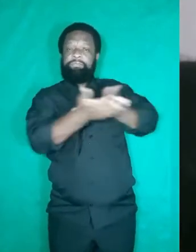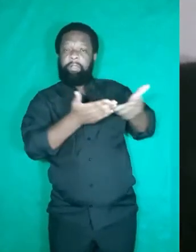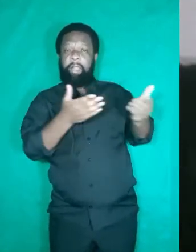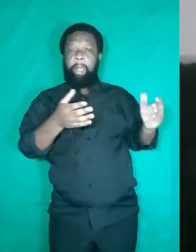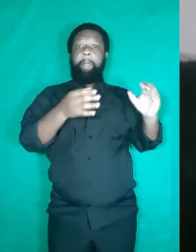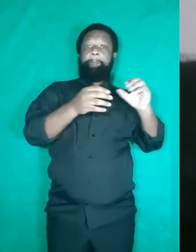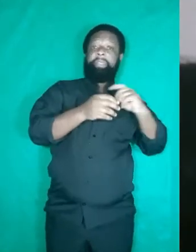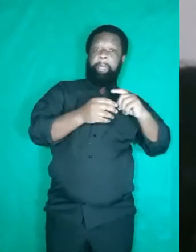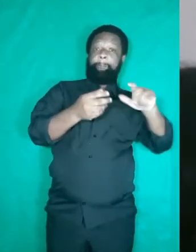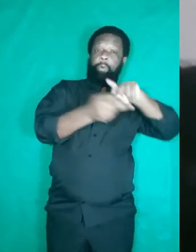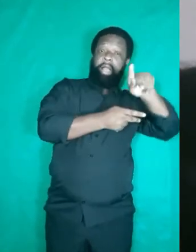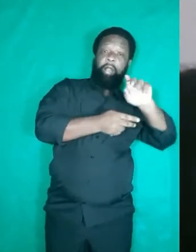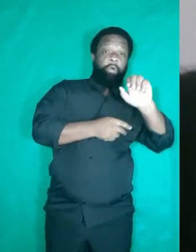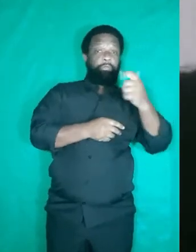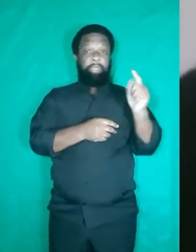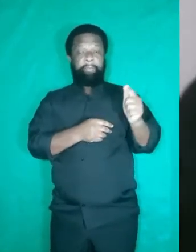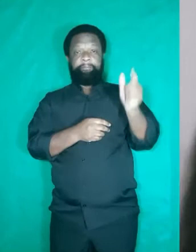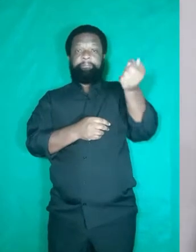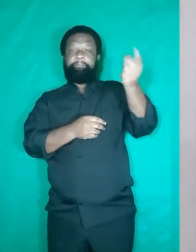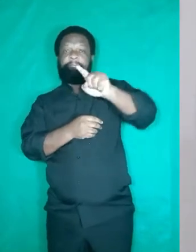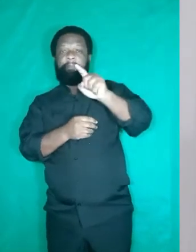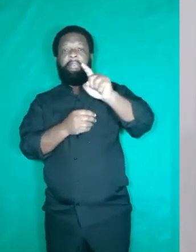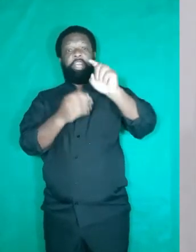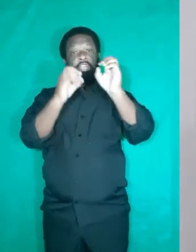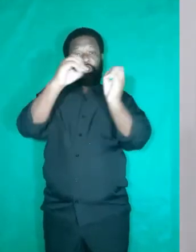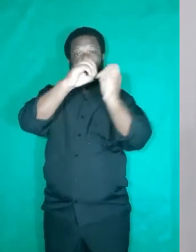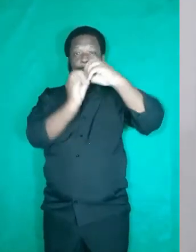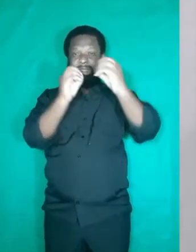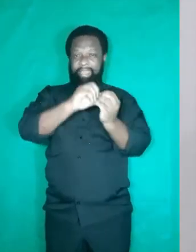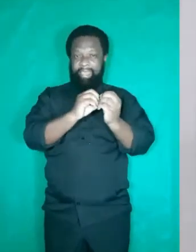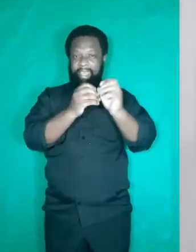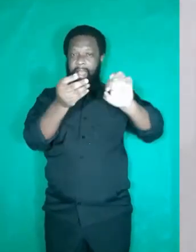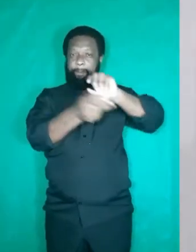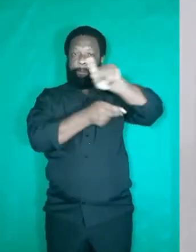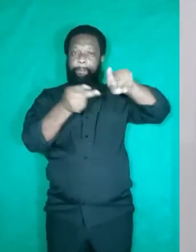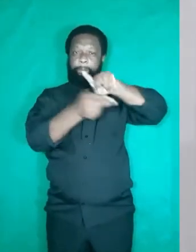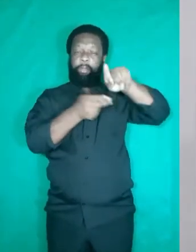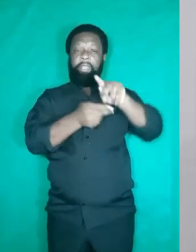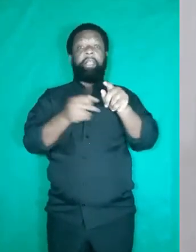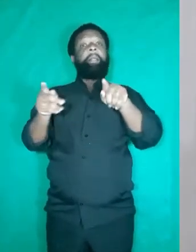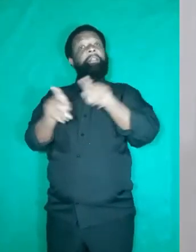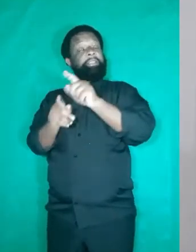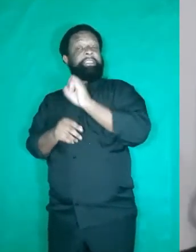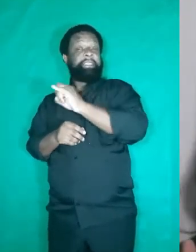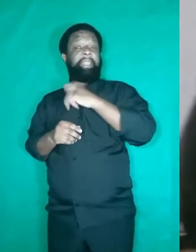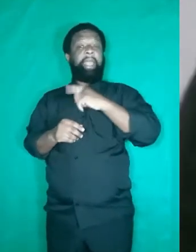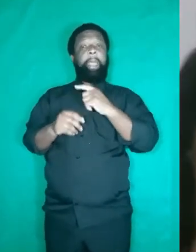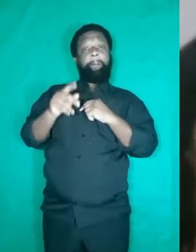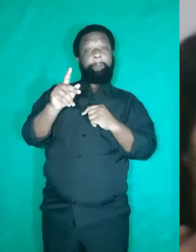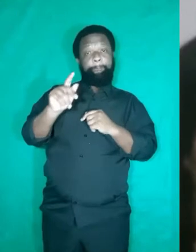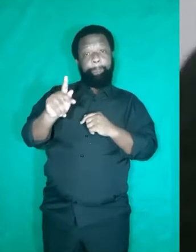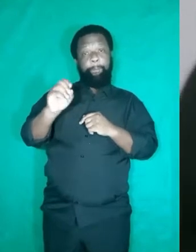covalente polar ou apolar, geometria da molécula e polaridade da molécula, ou seja, se a molécula